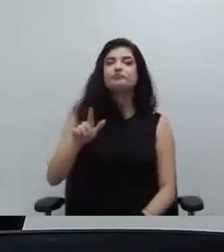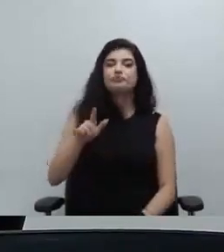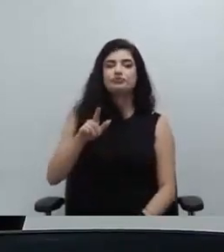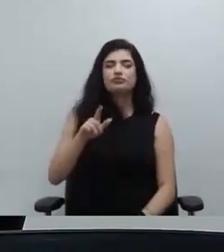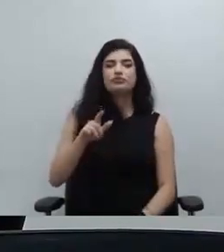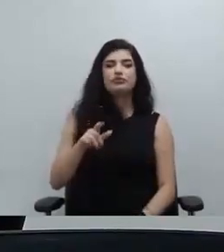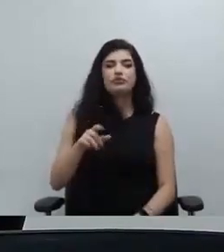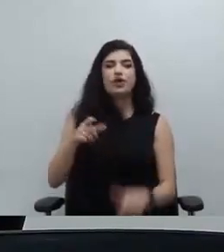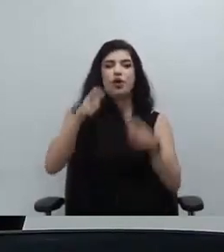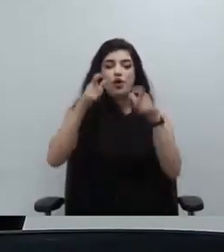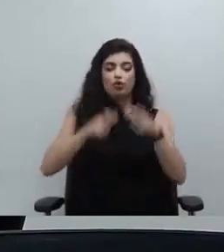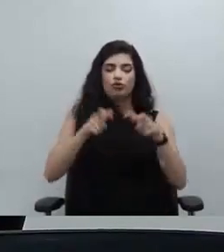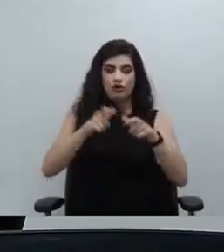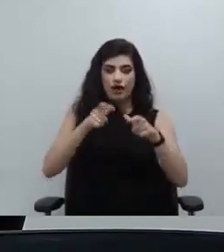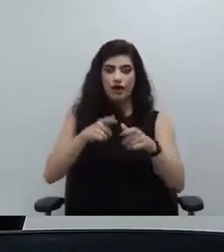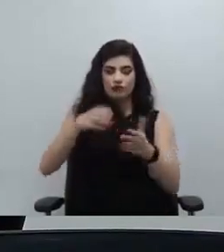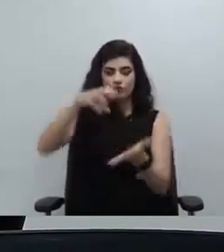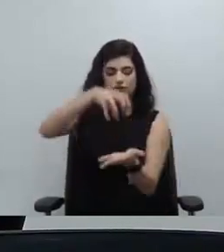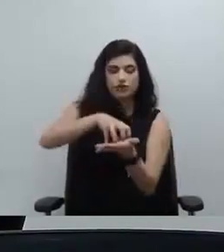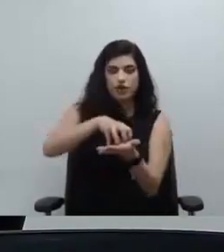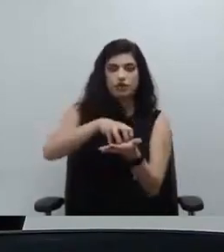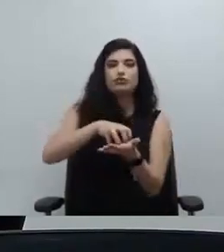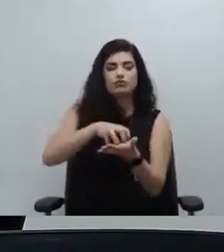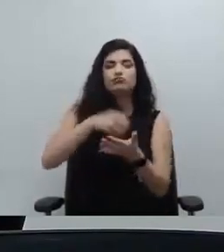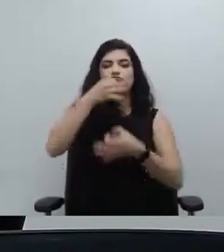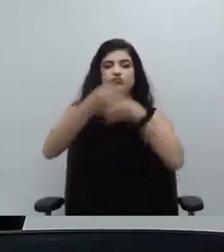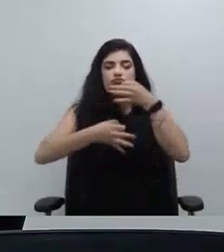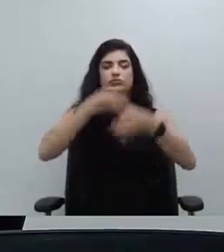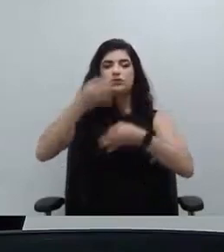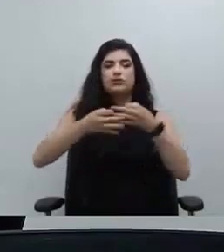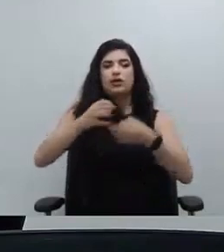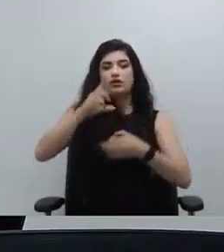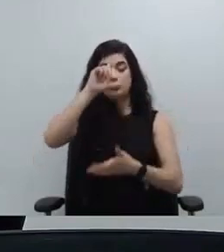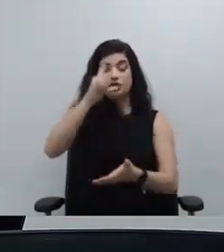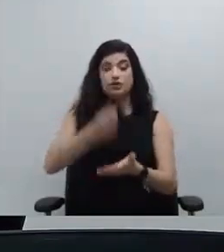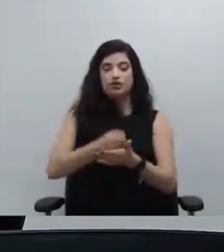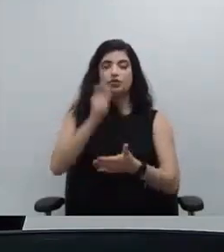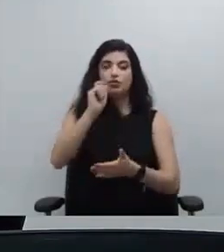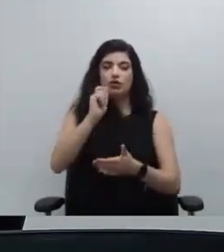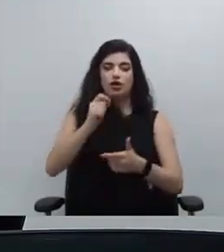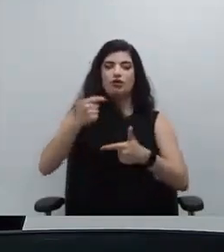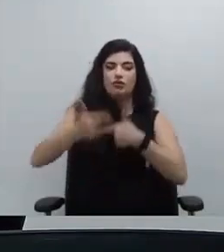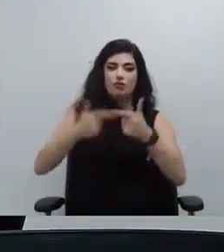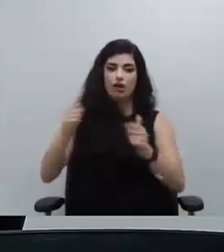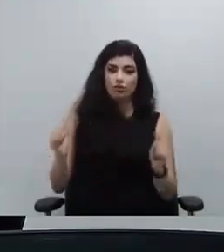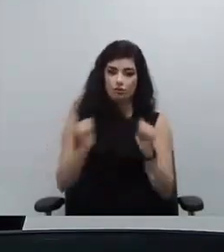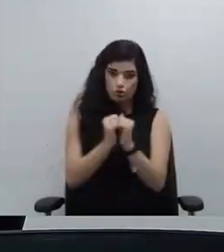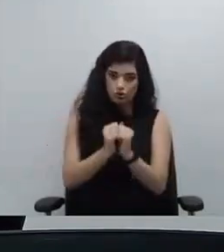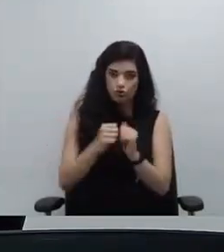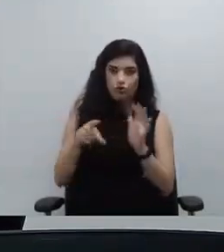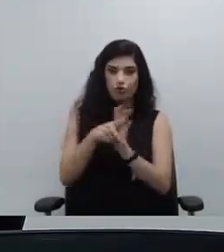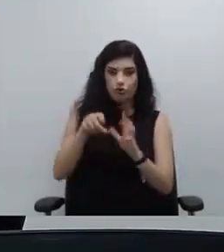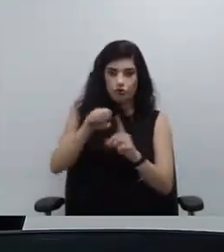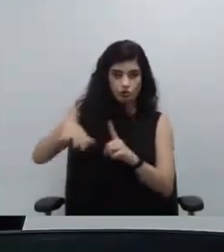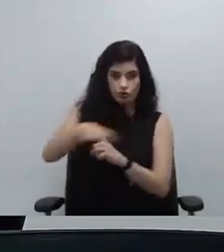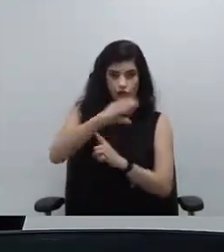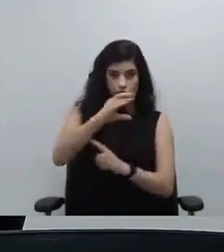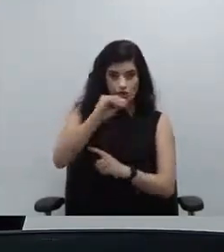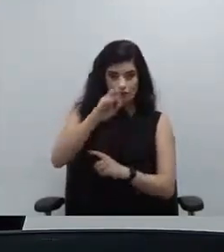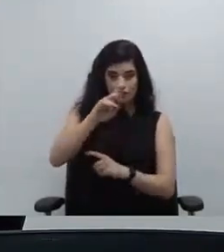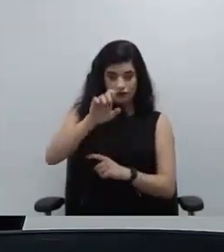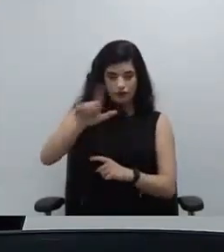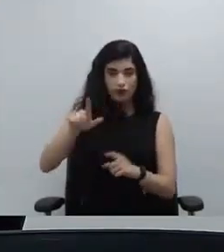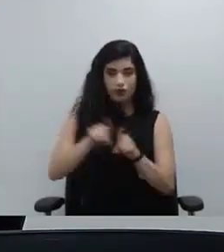manifestou, portanto, pela aprovação do 9º Plano de Atuação, com a incorporação das contribuições elaboradas pela sociedade civil e